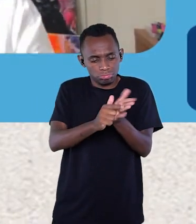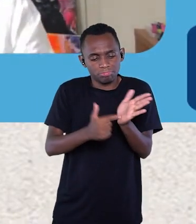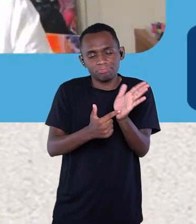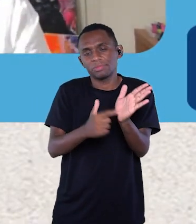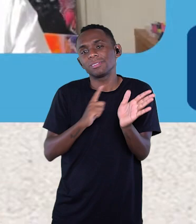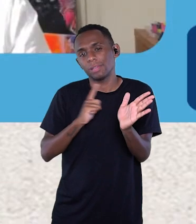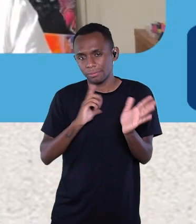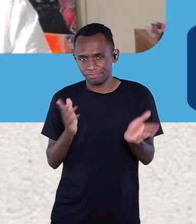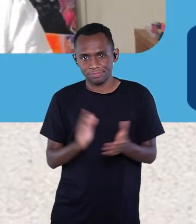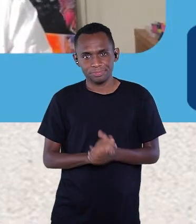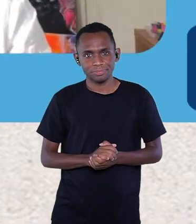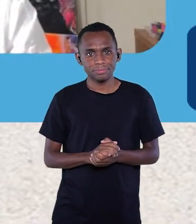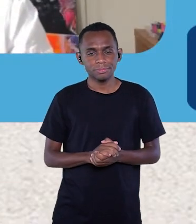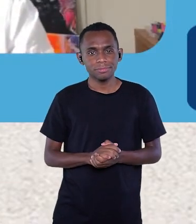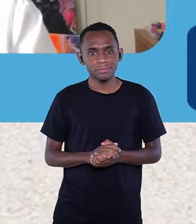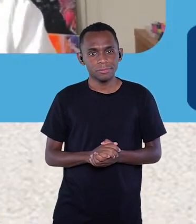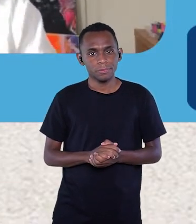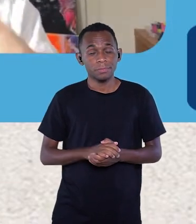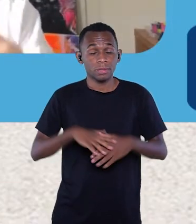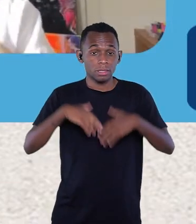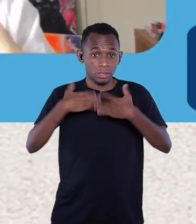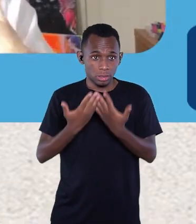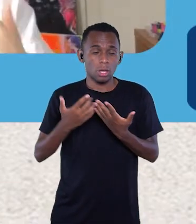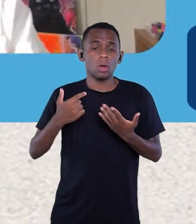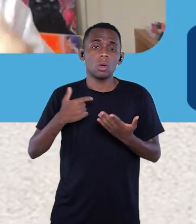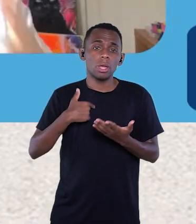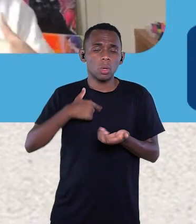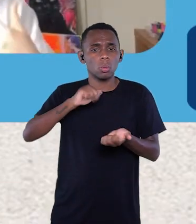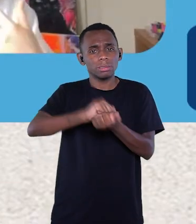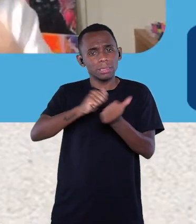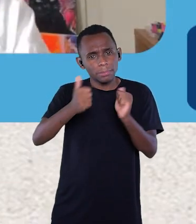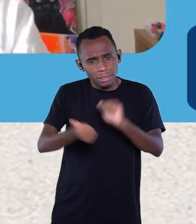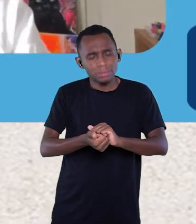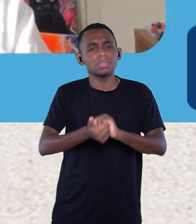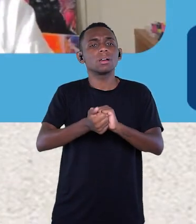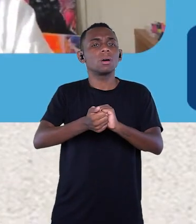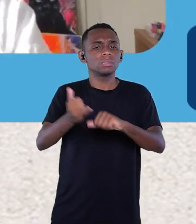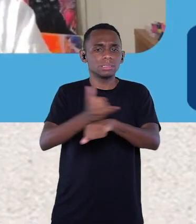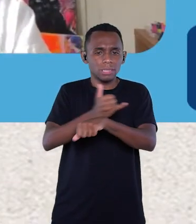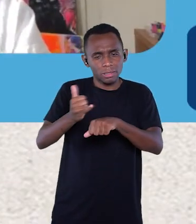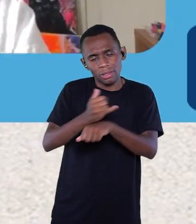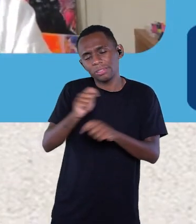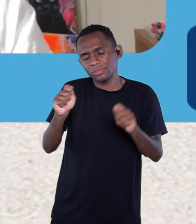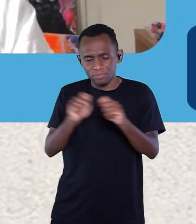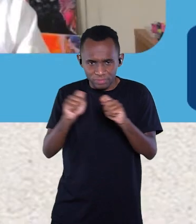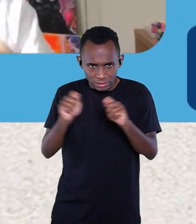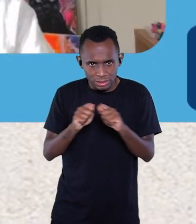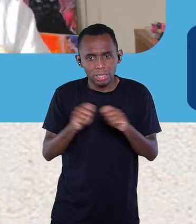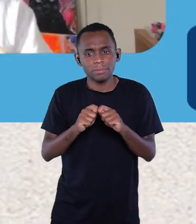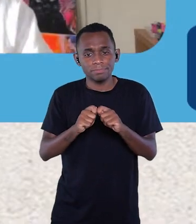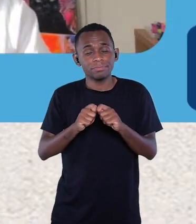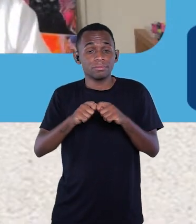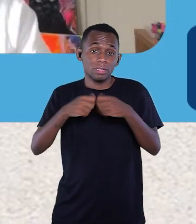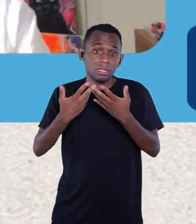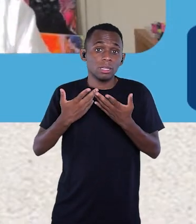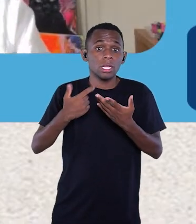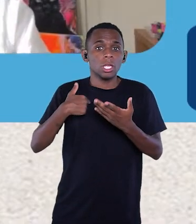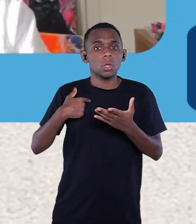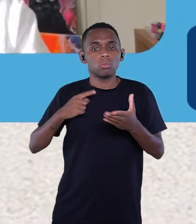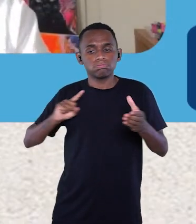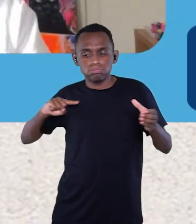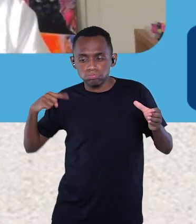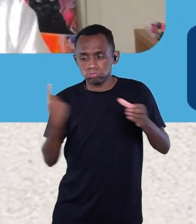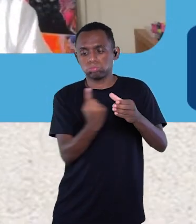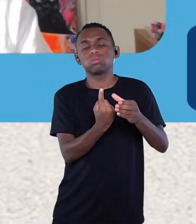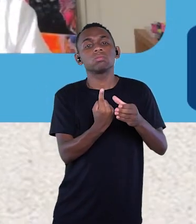páginas, assim. Mas, então eu ia fazendo esses movimentos de alguma maneira me inserir, assim.